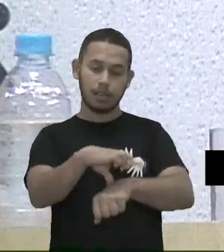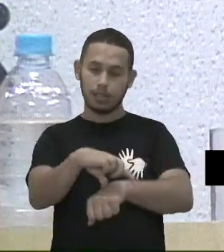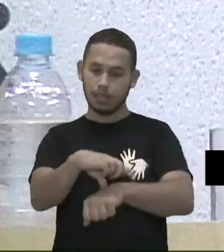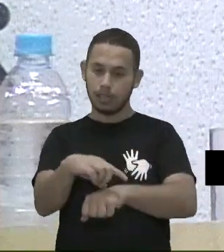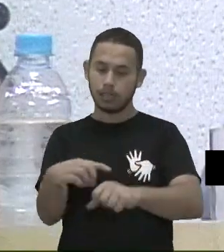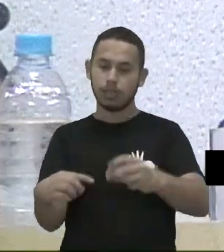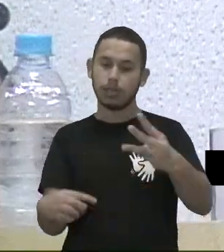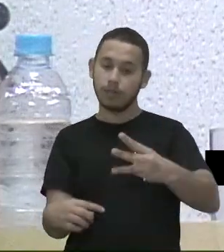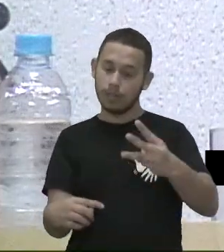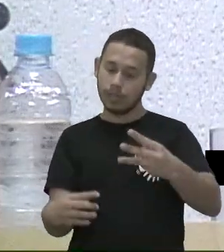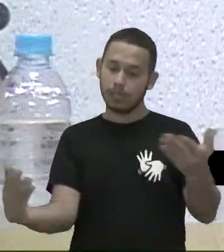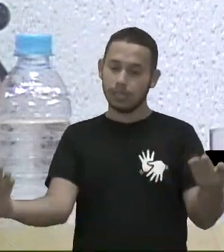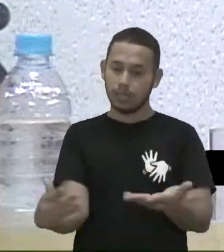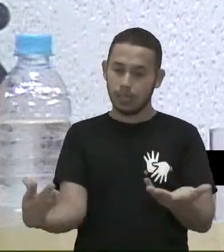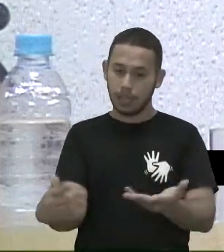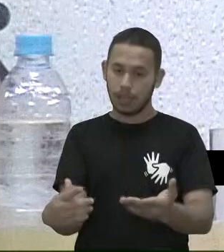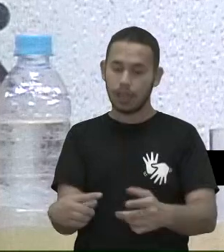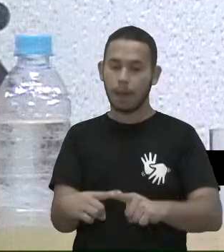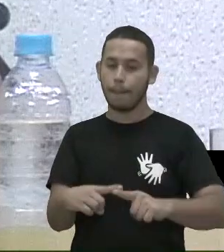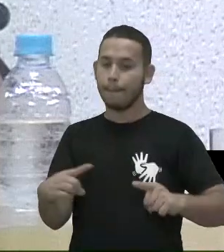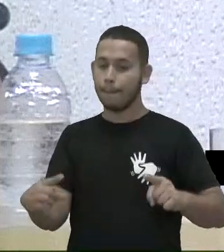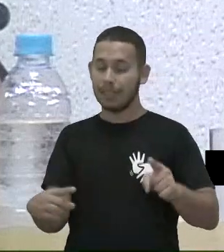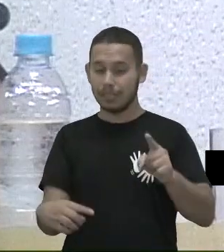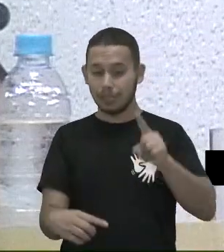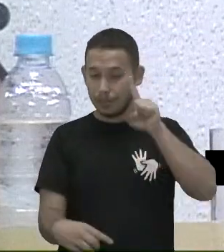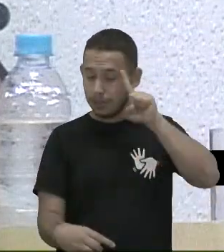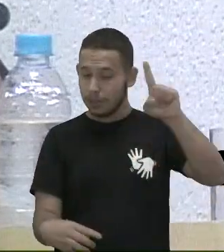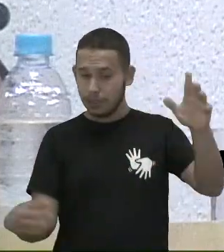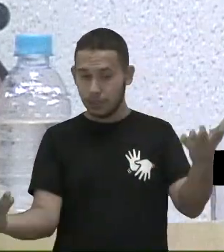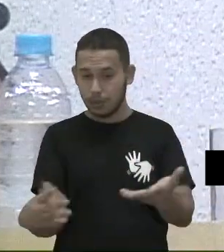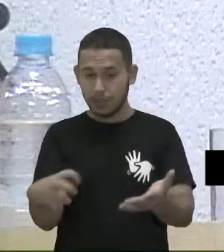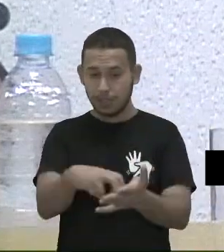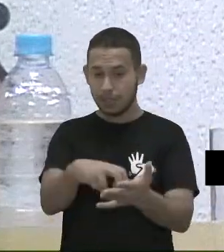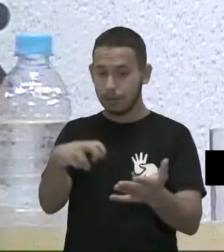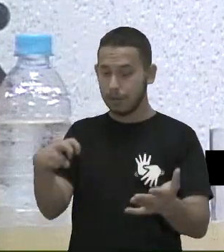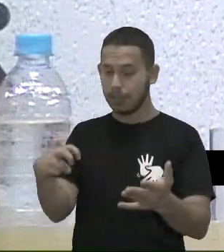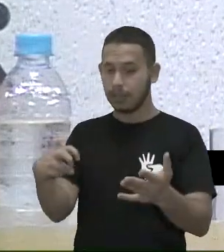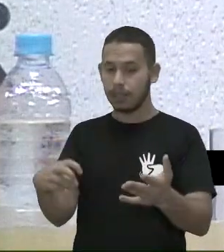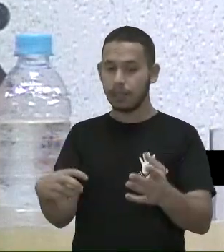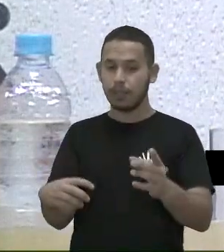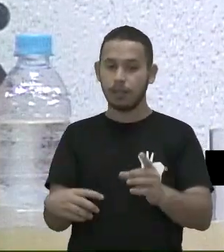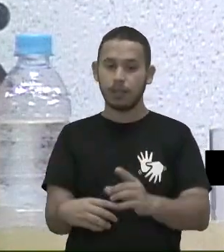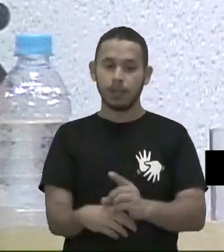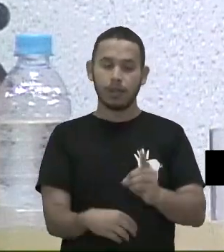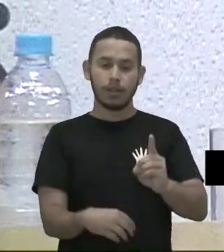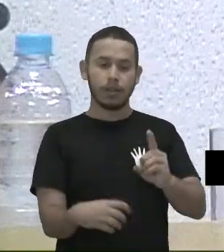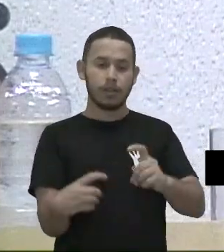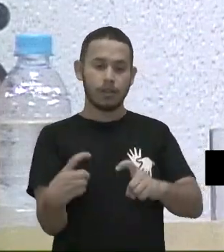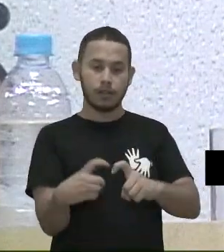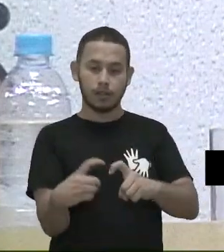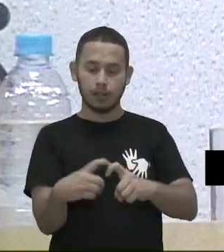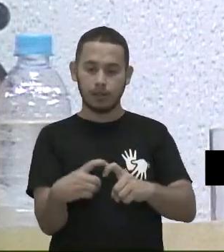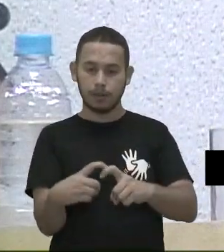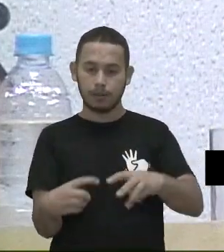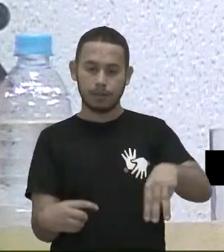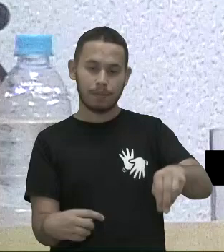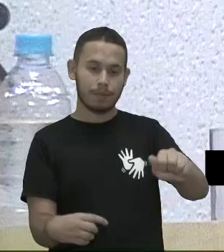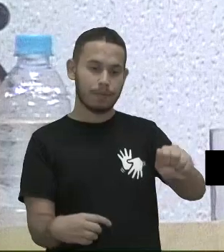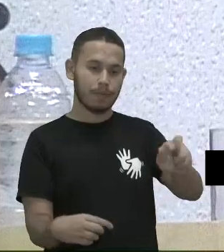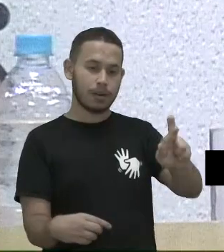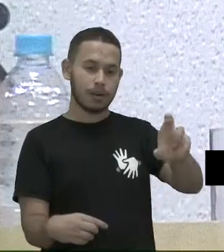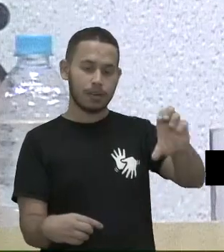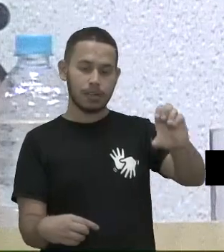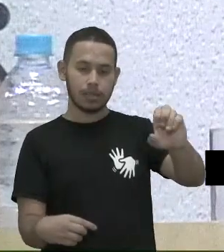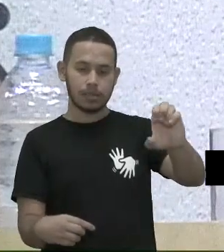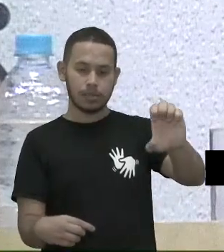esclarecimento aqui. Só que na data de hoje, pela manhã, o Dr. Marcelo Umeck protocolou um